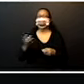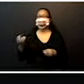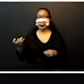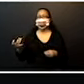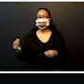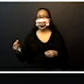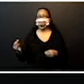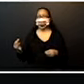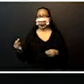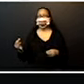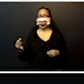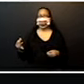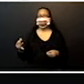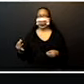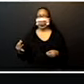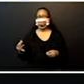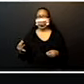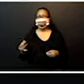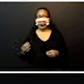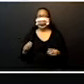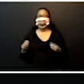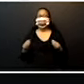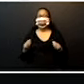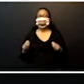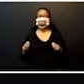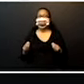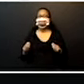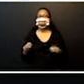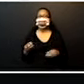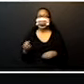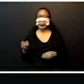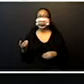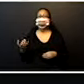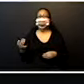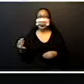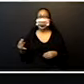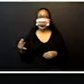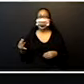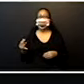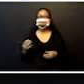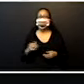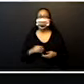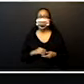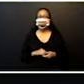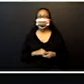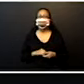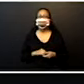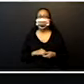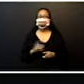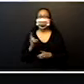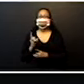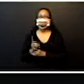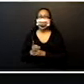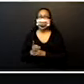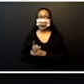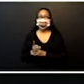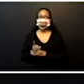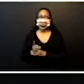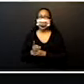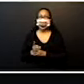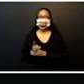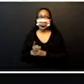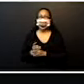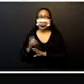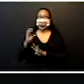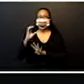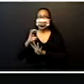que é 384 dezenas? Faz a continha para vocês descobrirem. O algarismo que está na ordem da